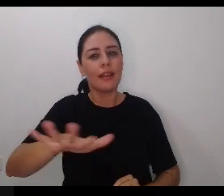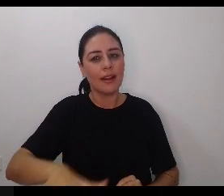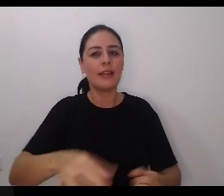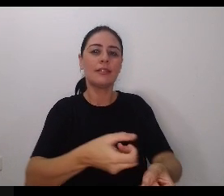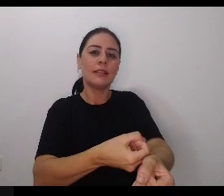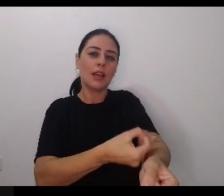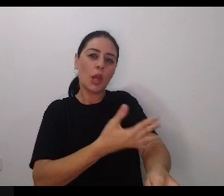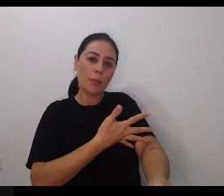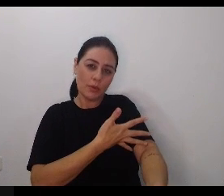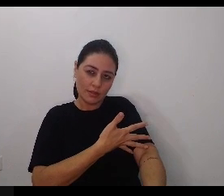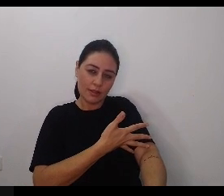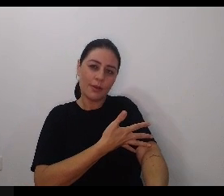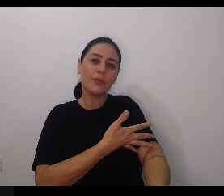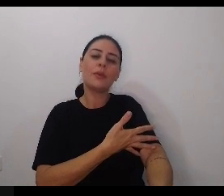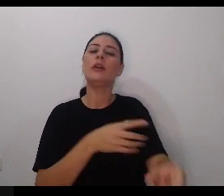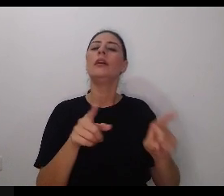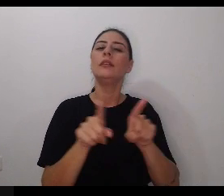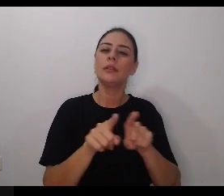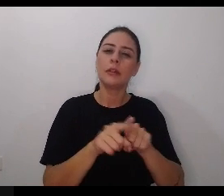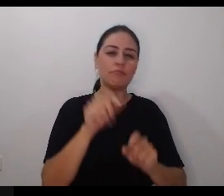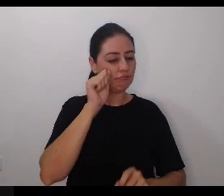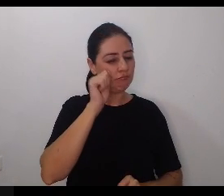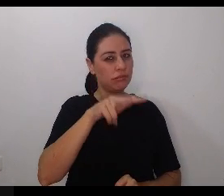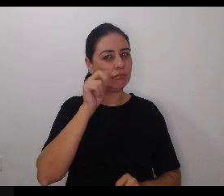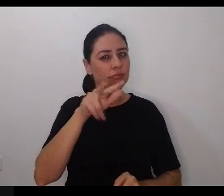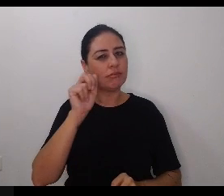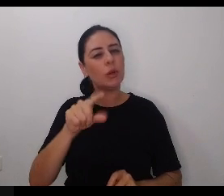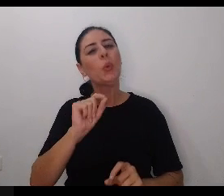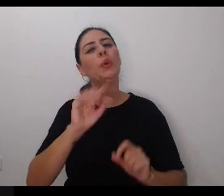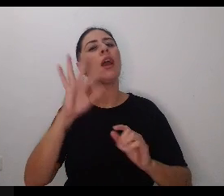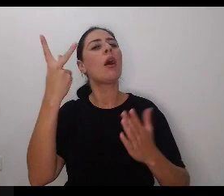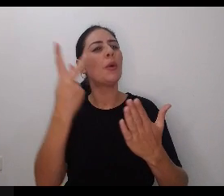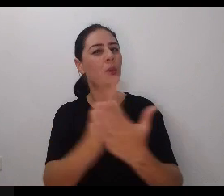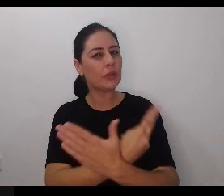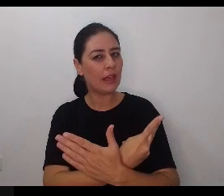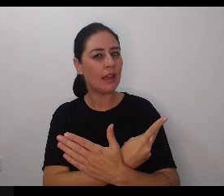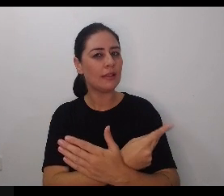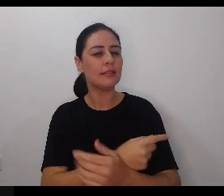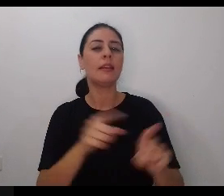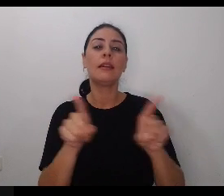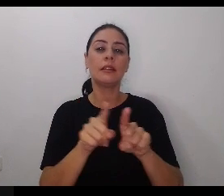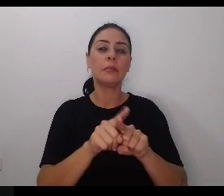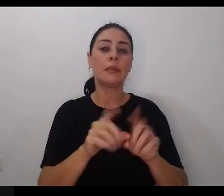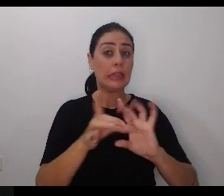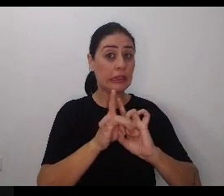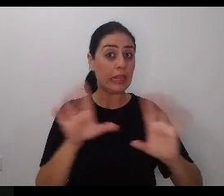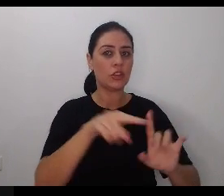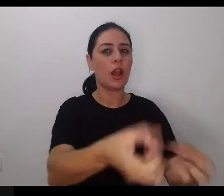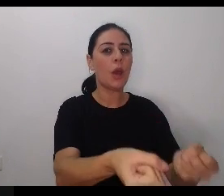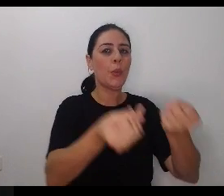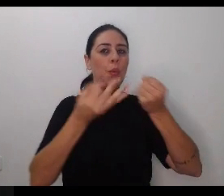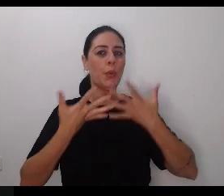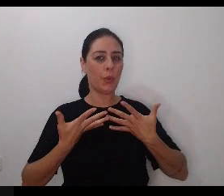essa emoção da criança, para validar a emoção, né? Observando aquilo que acontece com a criança, permitindo